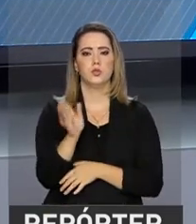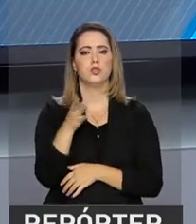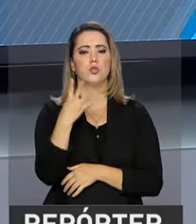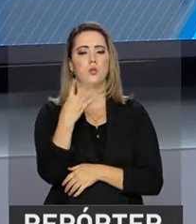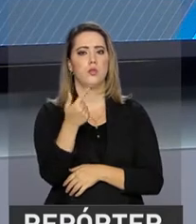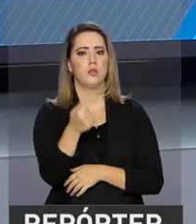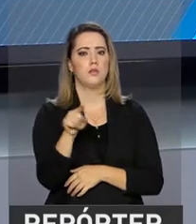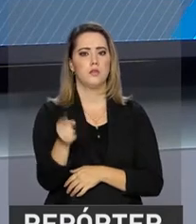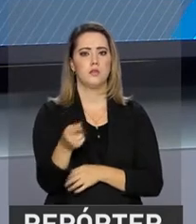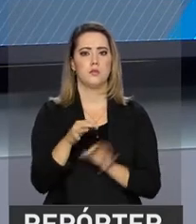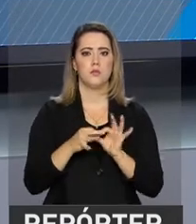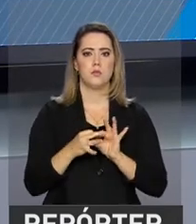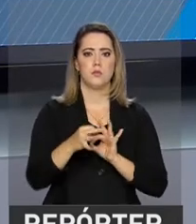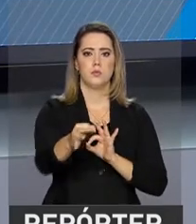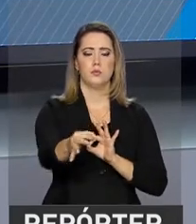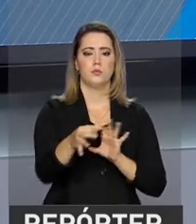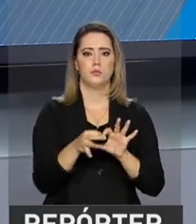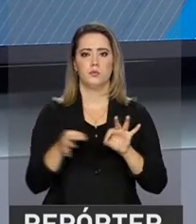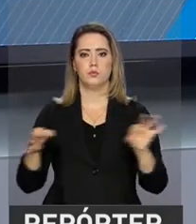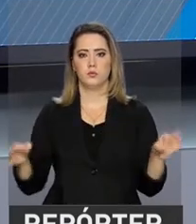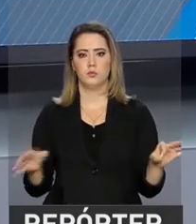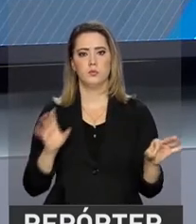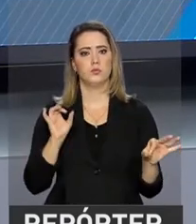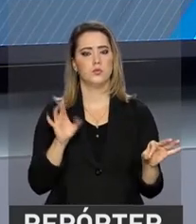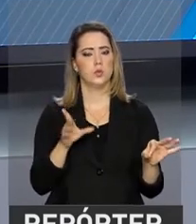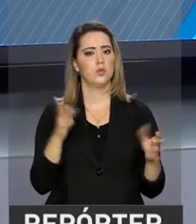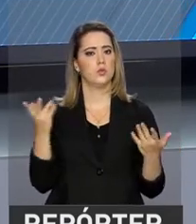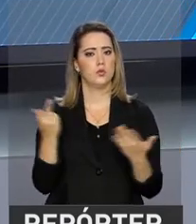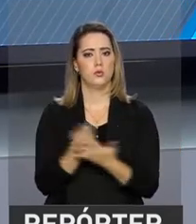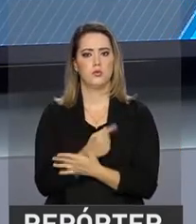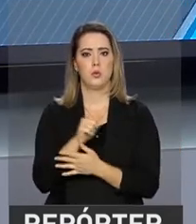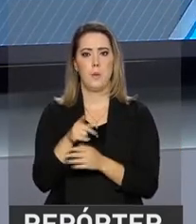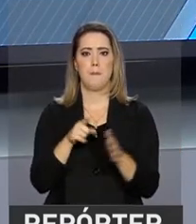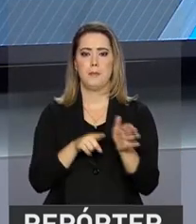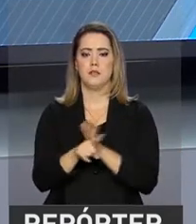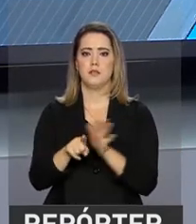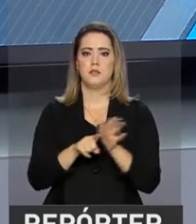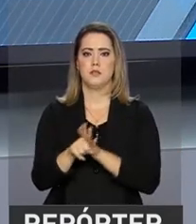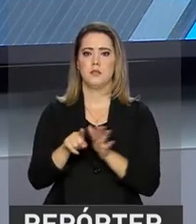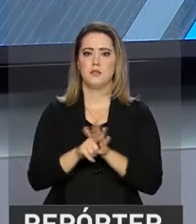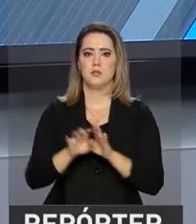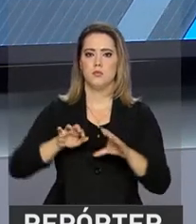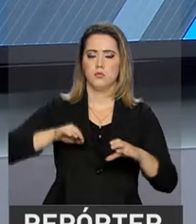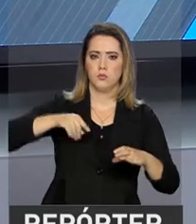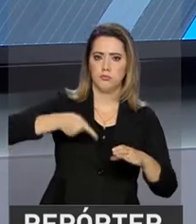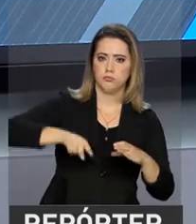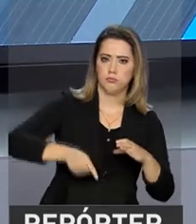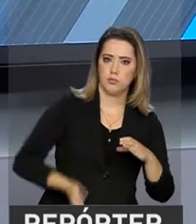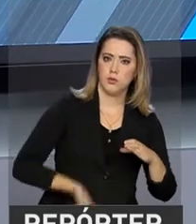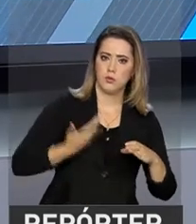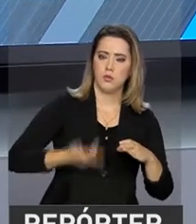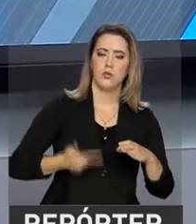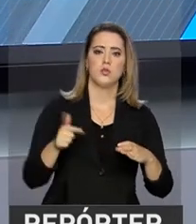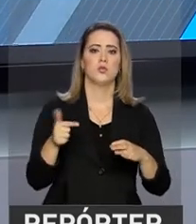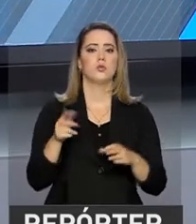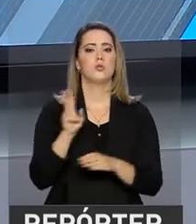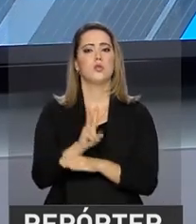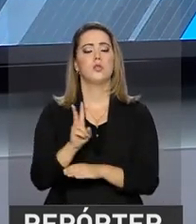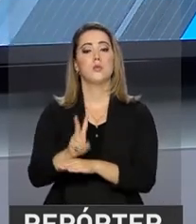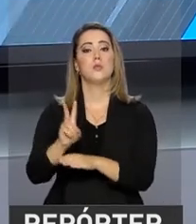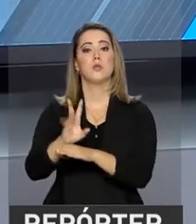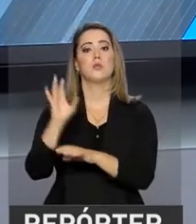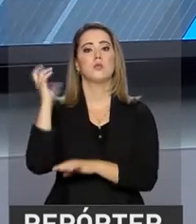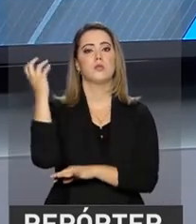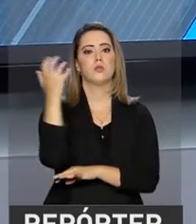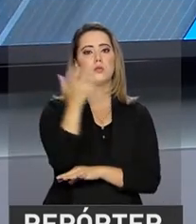47 mil quilômetros quadrados só poderá receber pesquisa e lavra mineral apenas onde não houver proteção